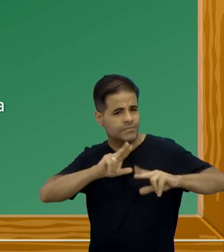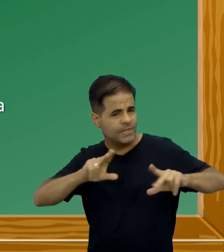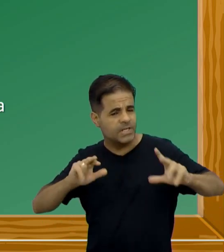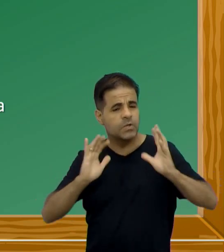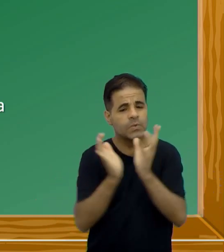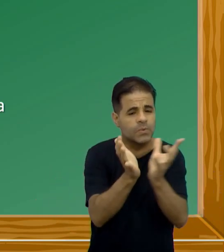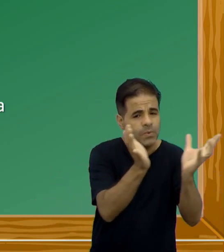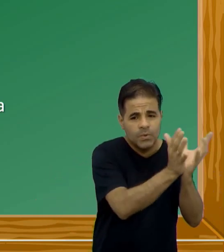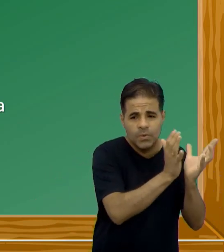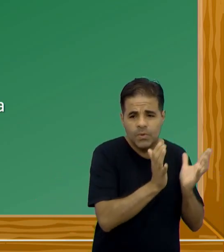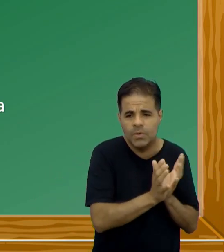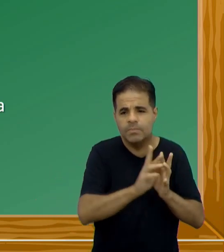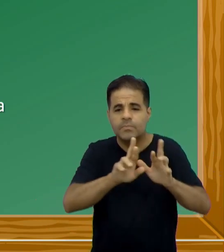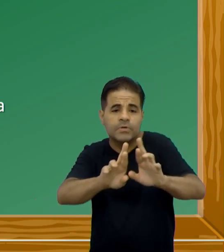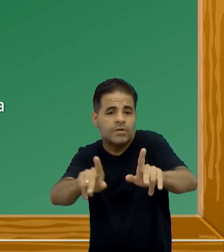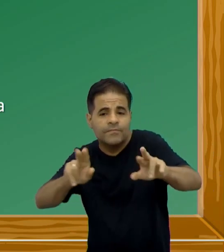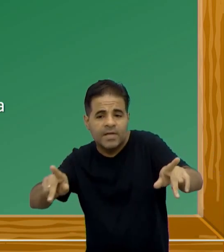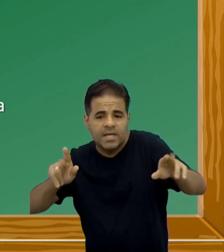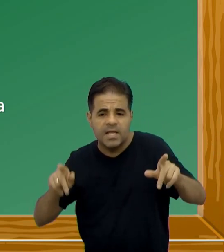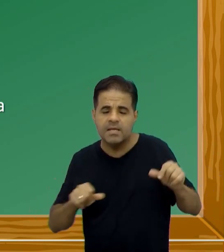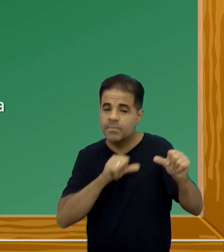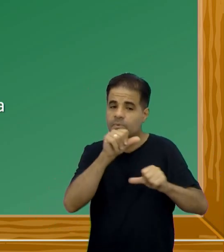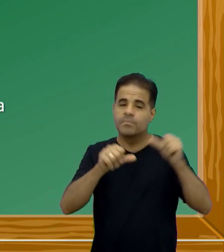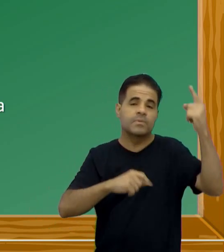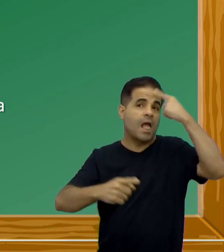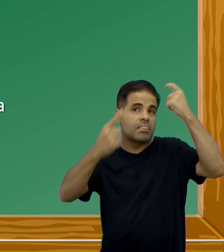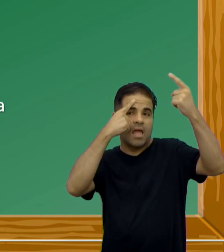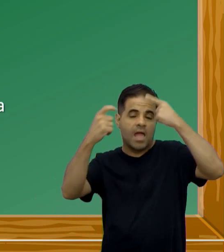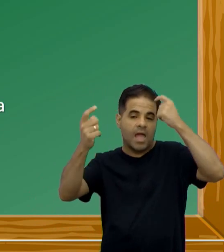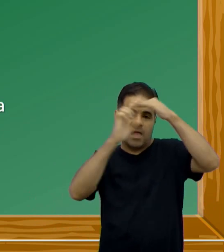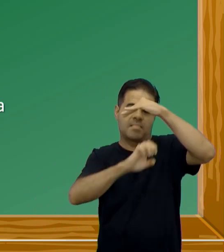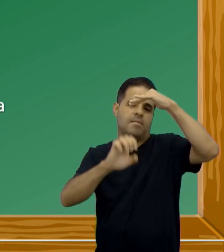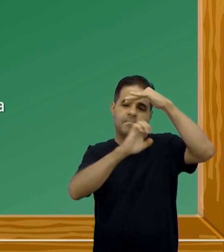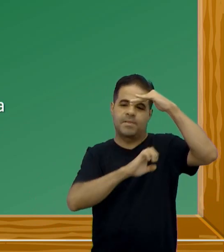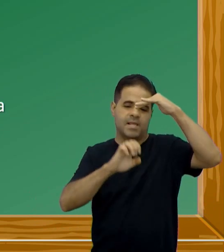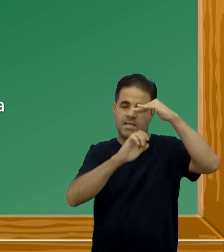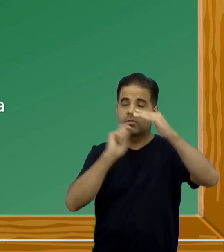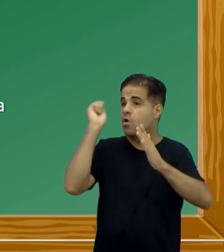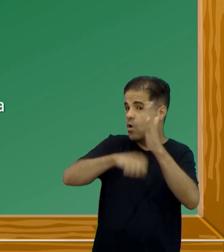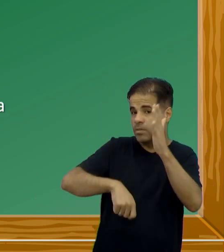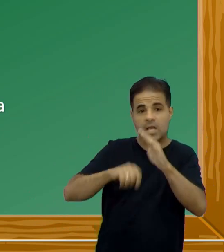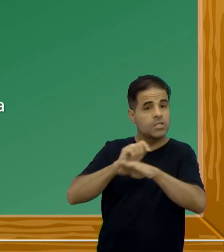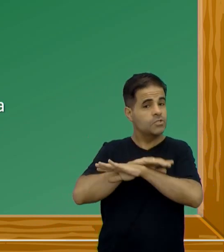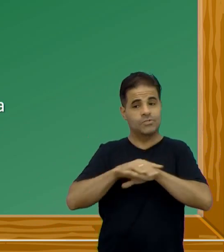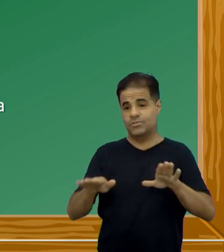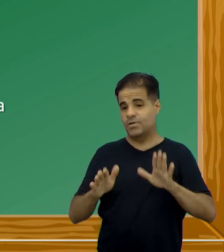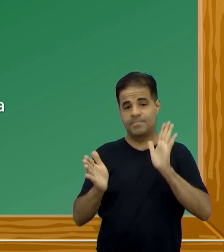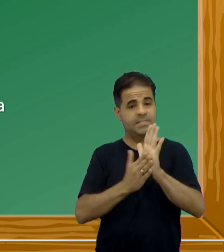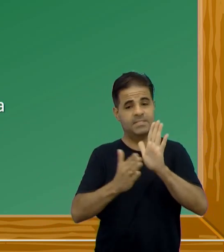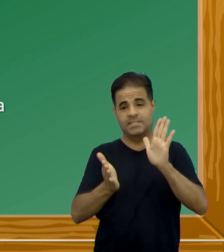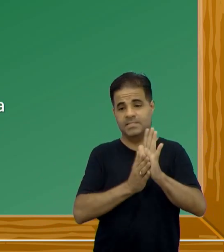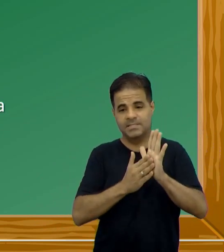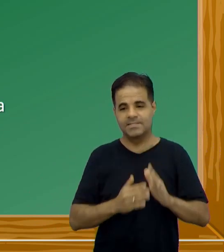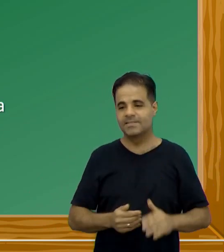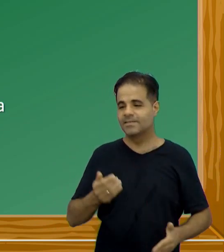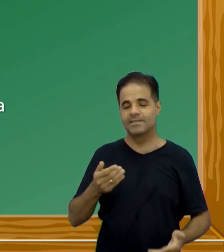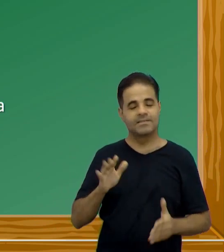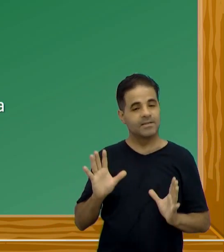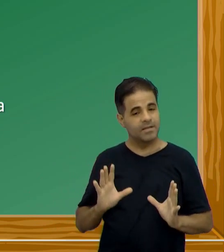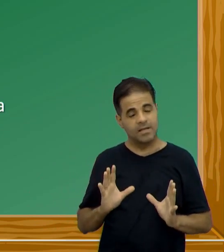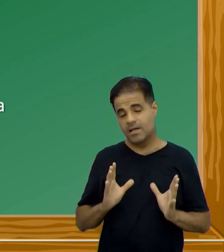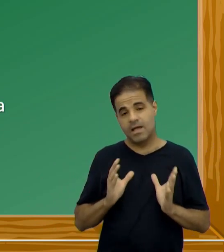de grupos diferentes, porém não mudam a ideia da empresa. Então contrata ali só para estabelecer, entre aspas, uma